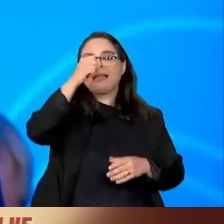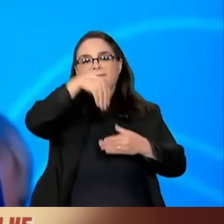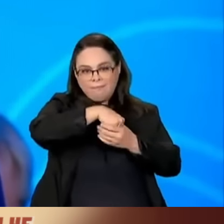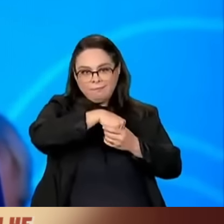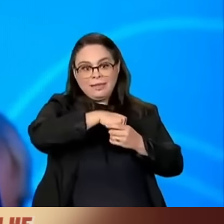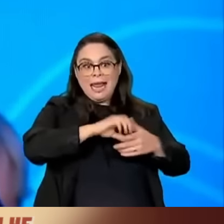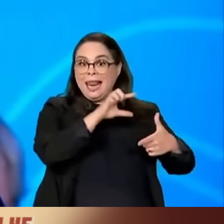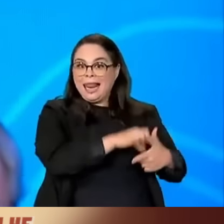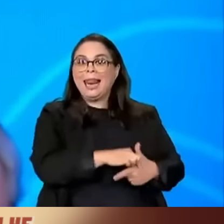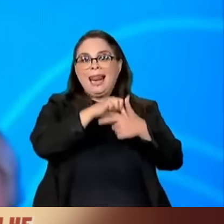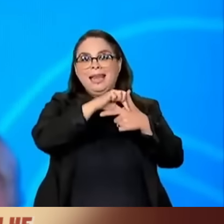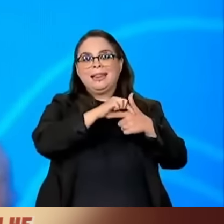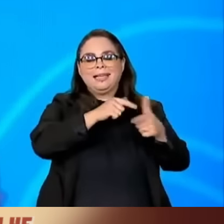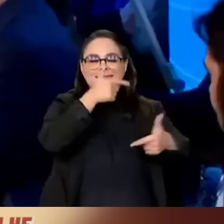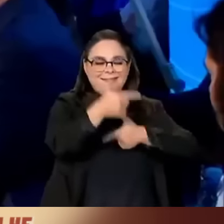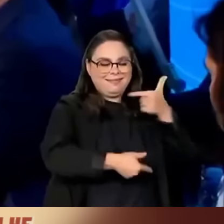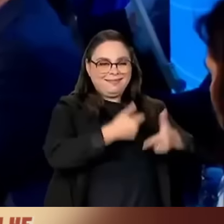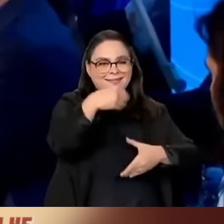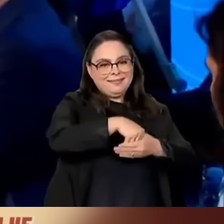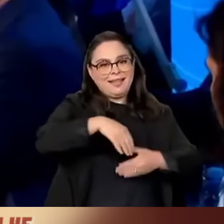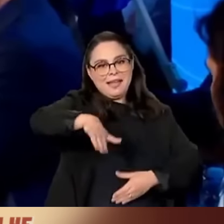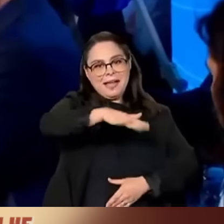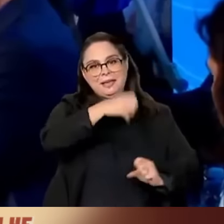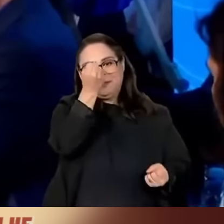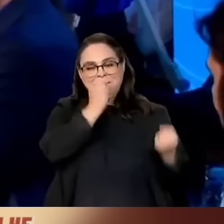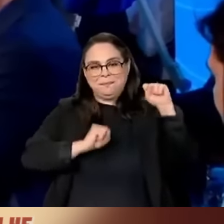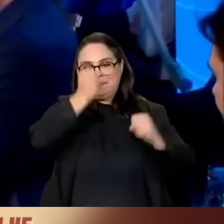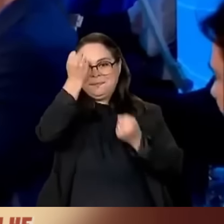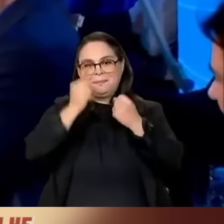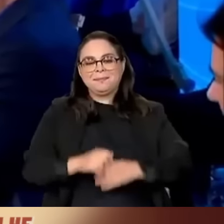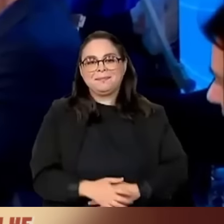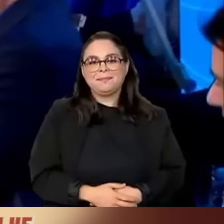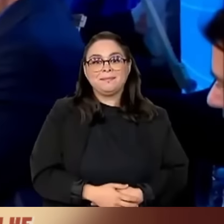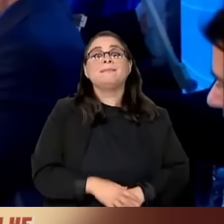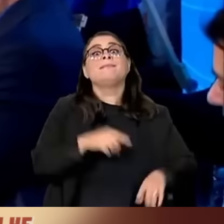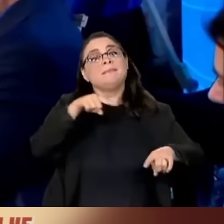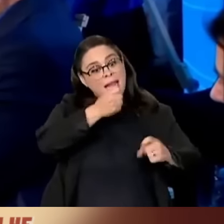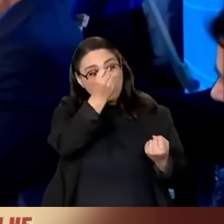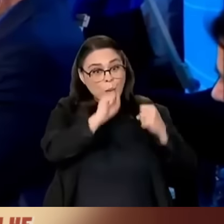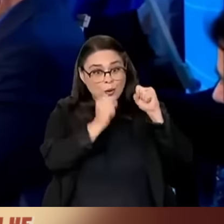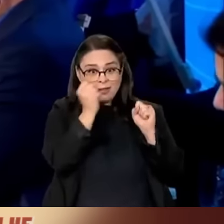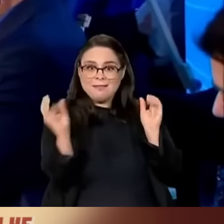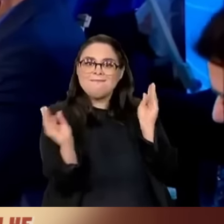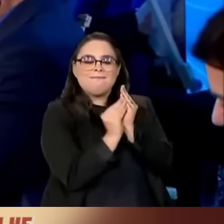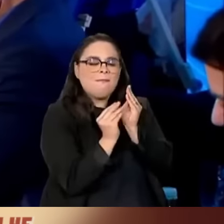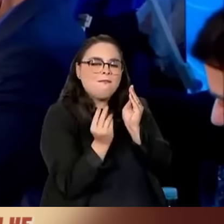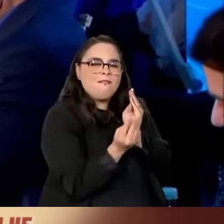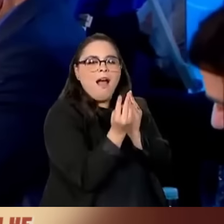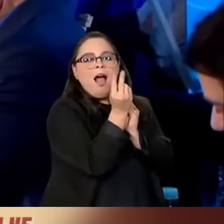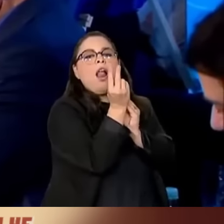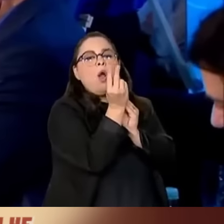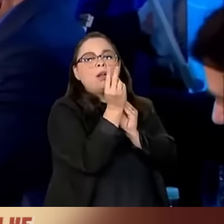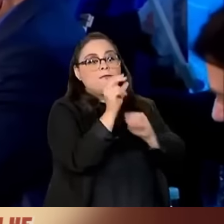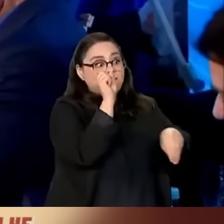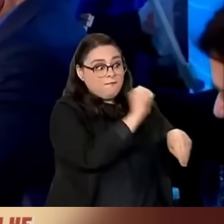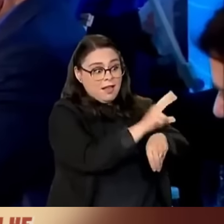um líder dos trabalhadores da indústria. E a indústria agrega valor,